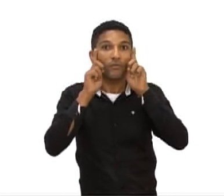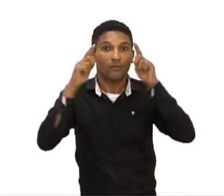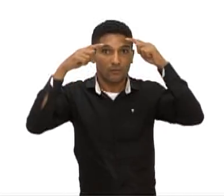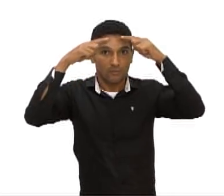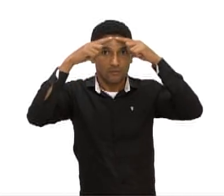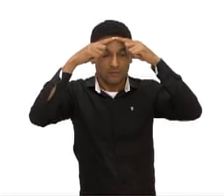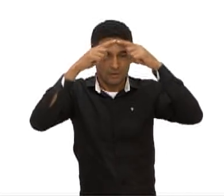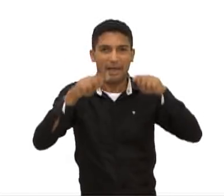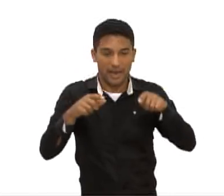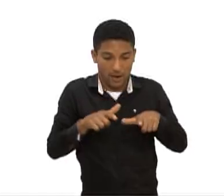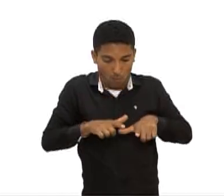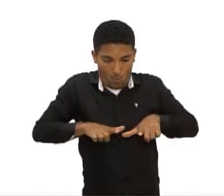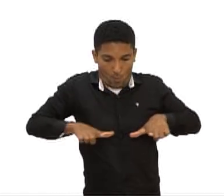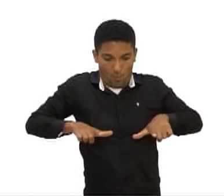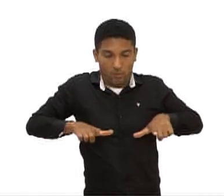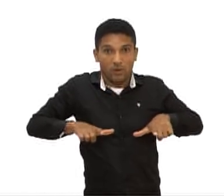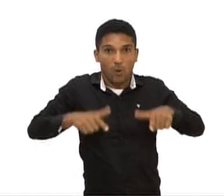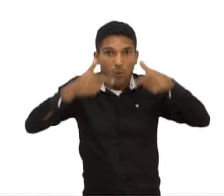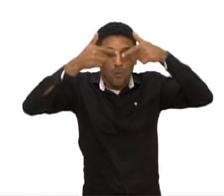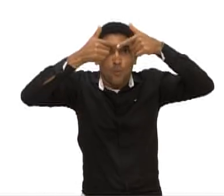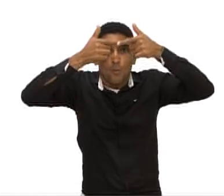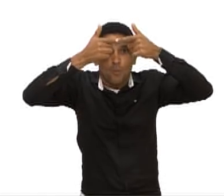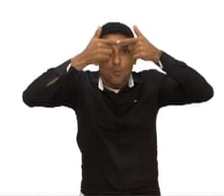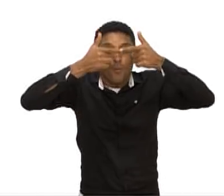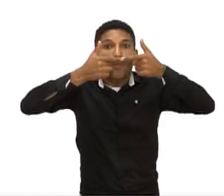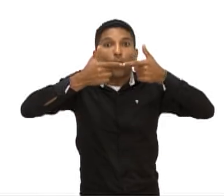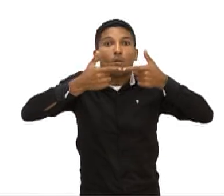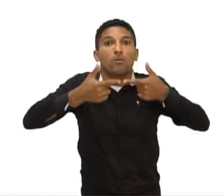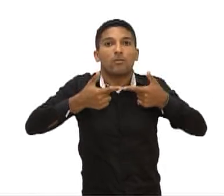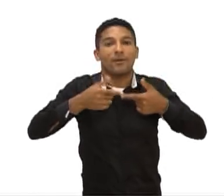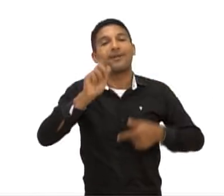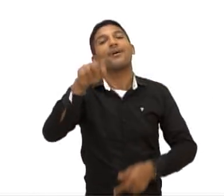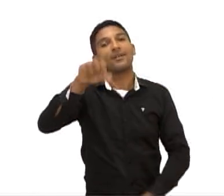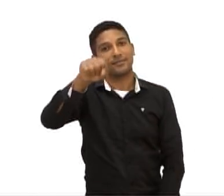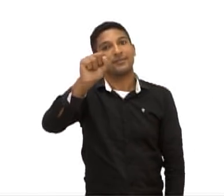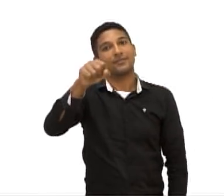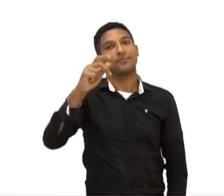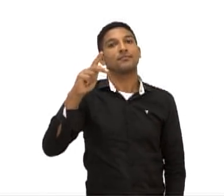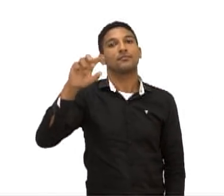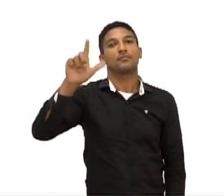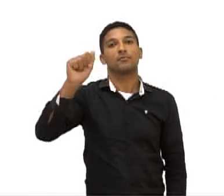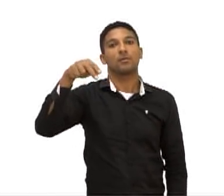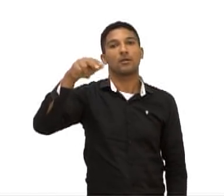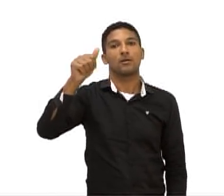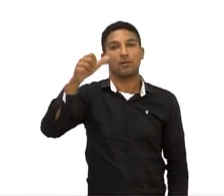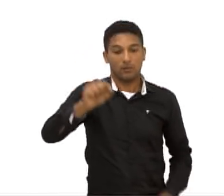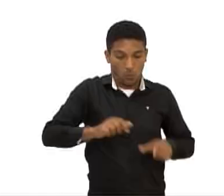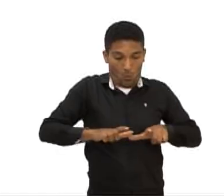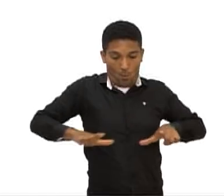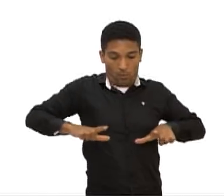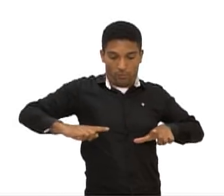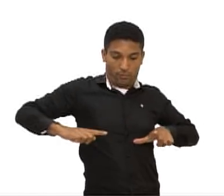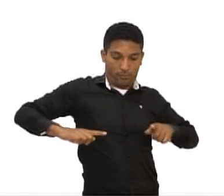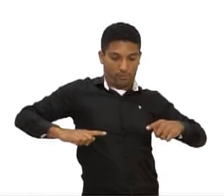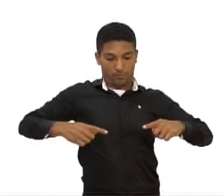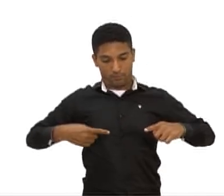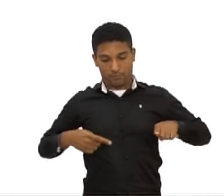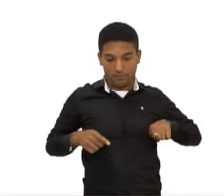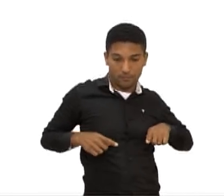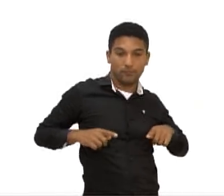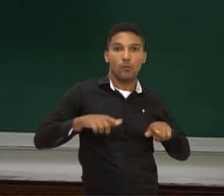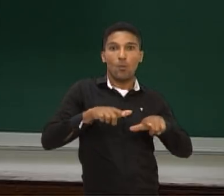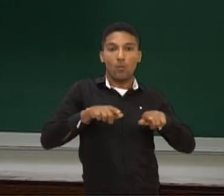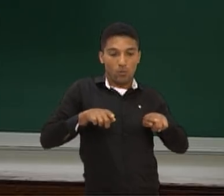medida, olha só, pessoal, diferente? Regular e diferente. Então, olha só, se o polígono é regular, ele